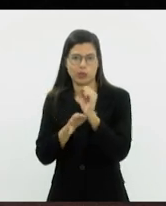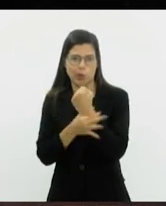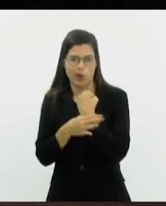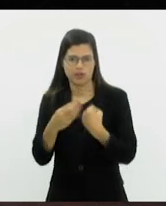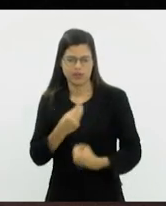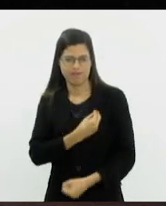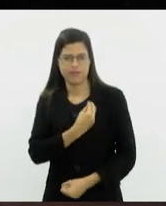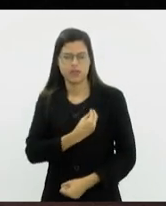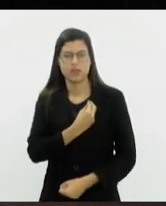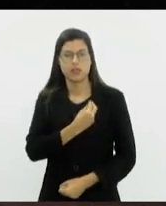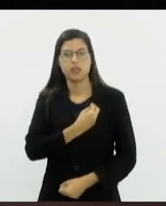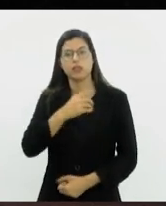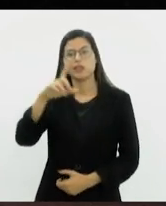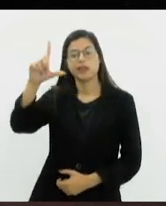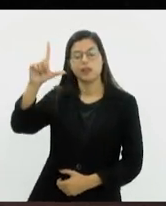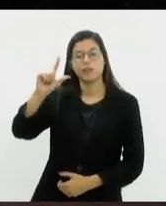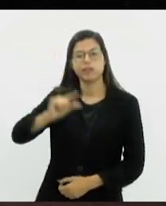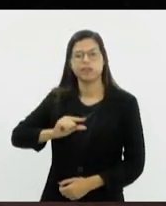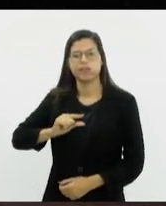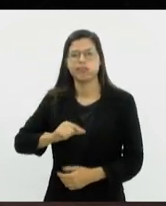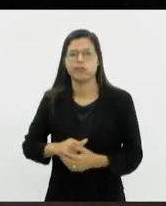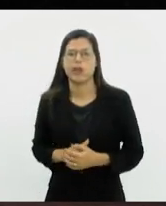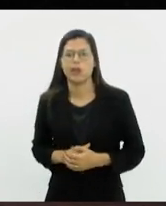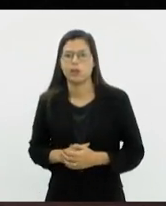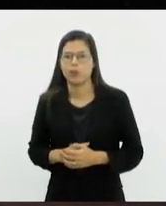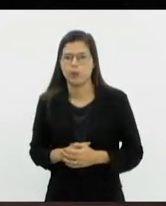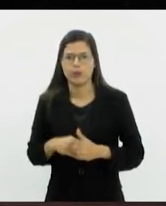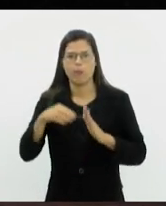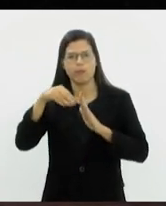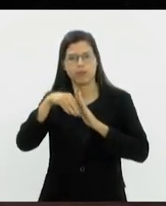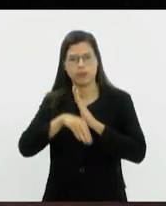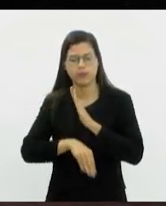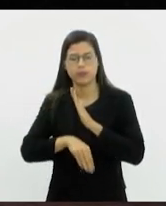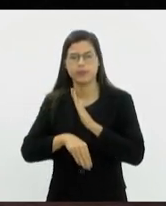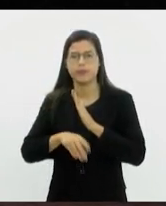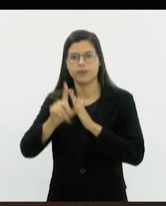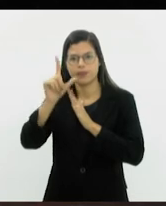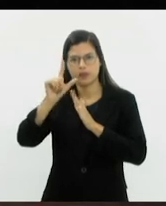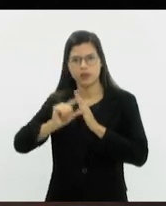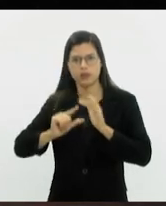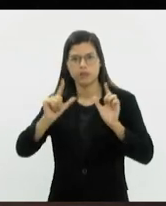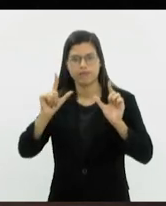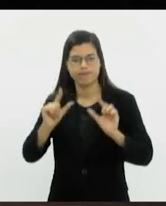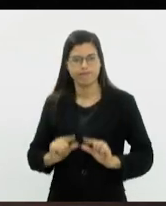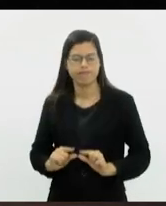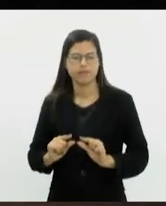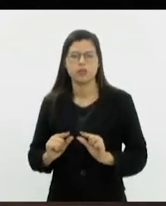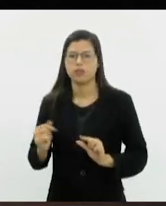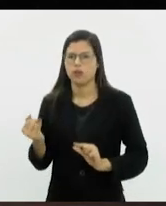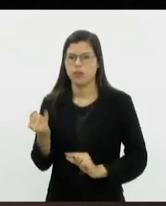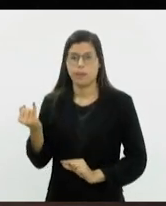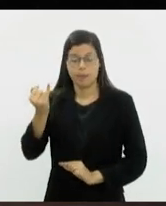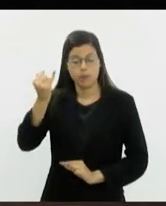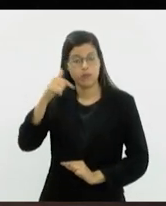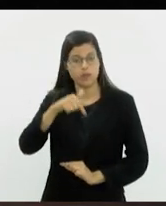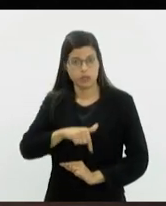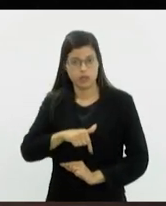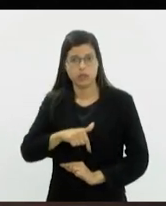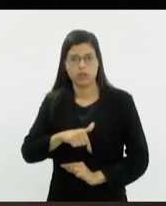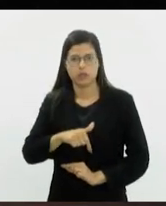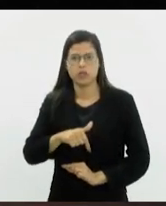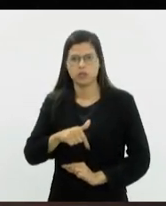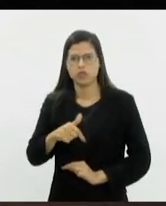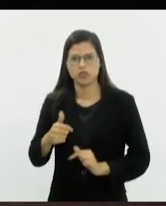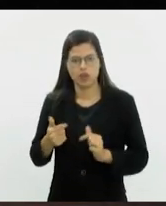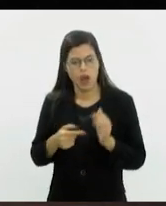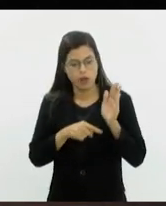o segurança presente que reduziu de forma drástica e drástico de forma muito importante a favor